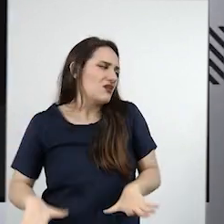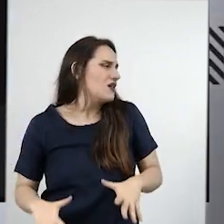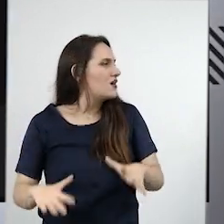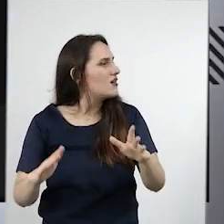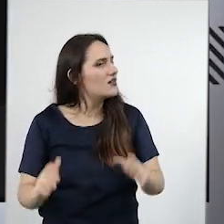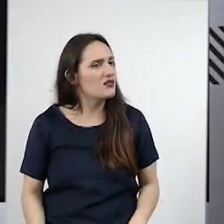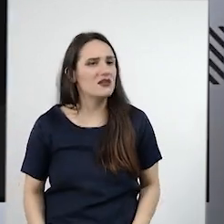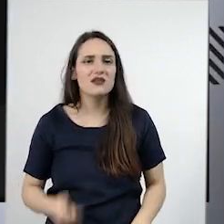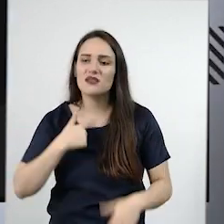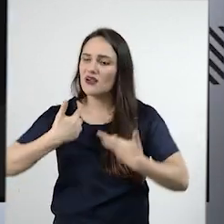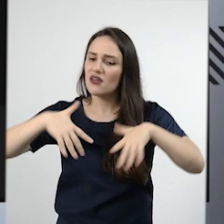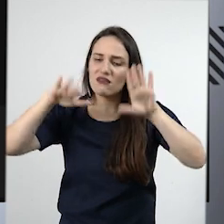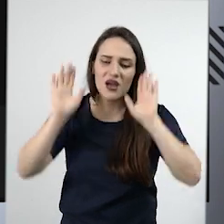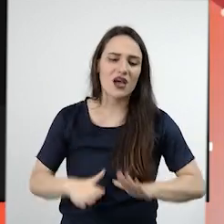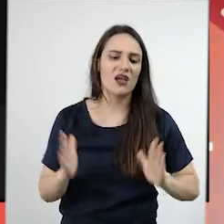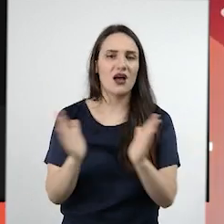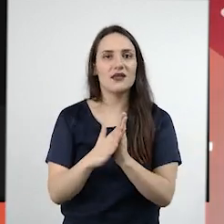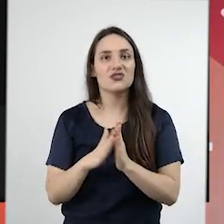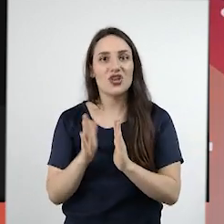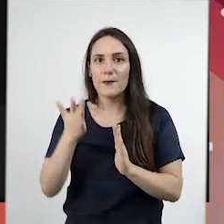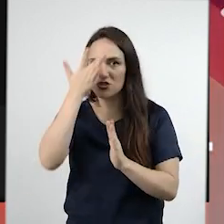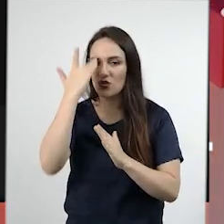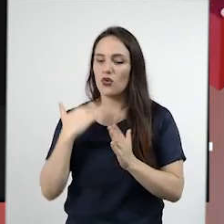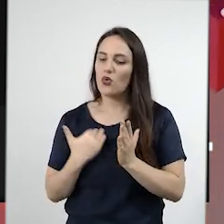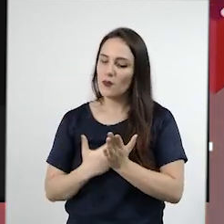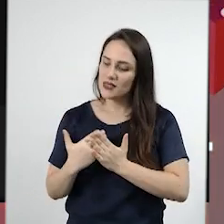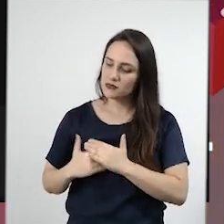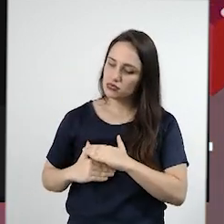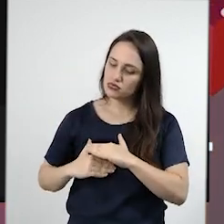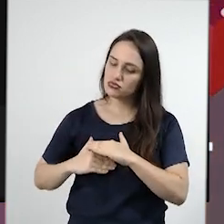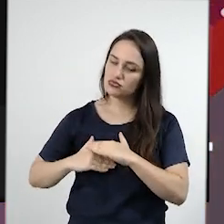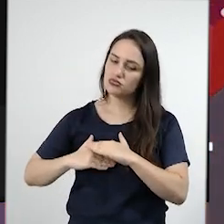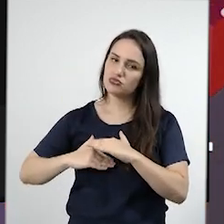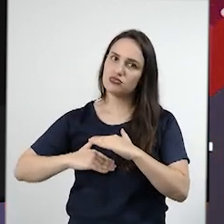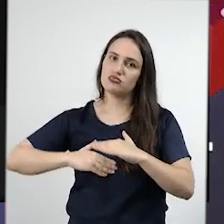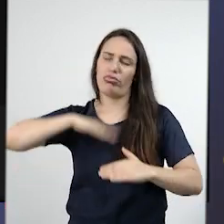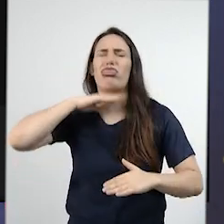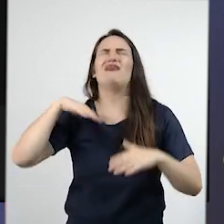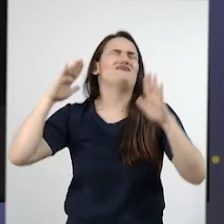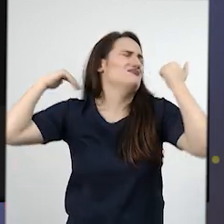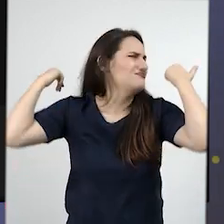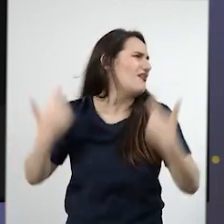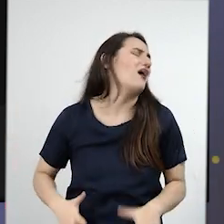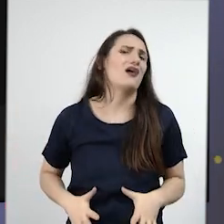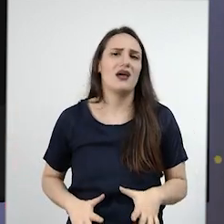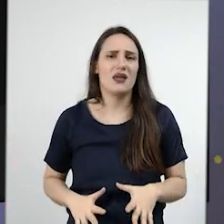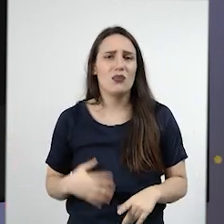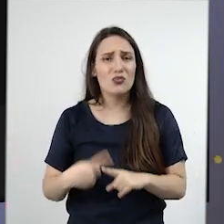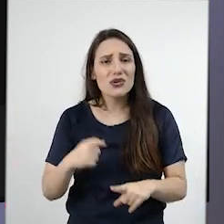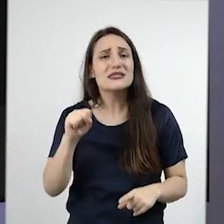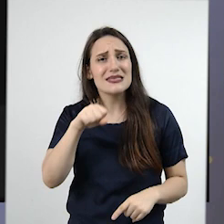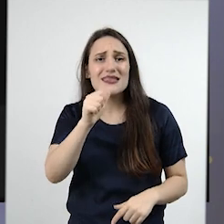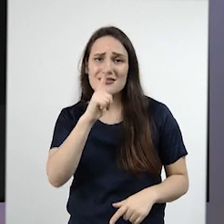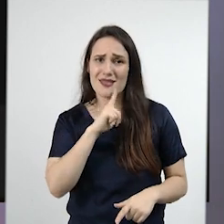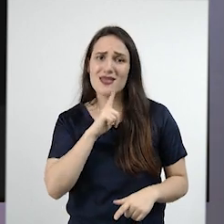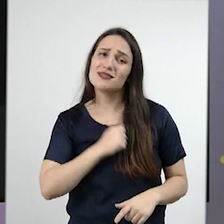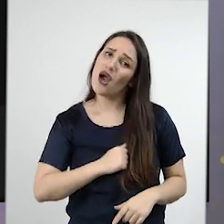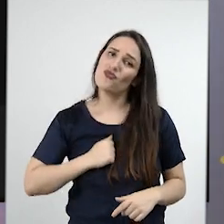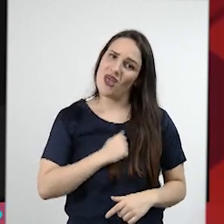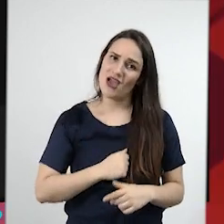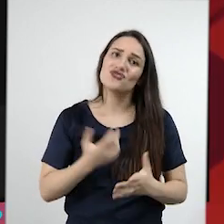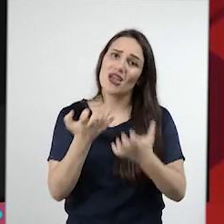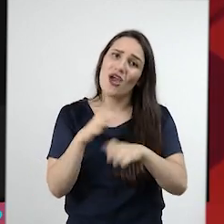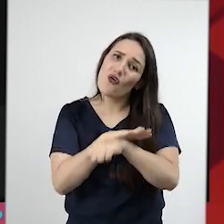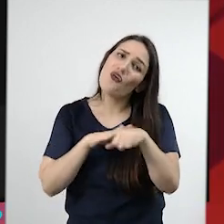em casa. Então, assim, eu visualizo que ela atende a demanda, né, da saudade, do poder conversar,